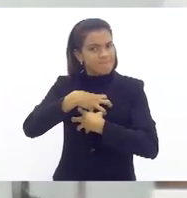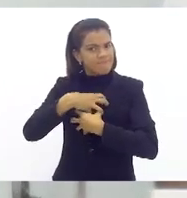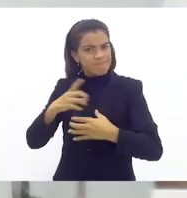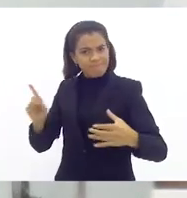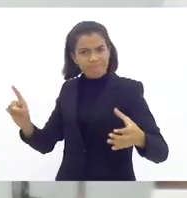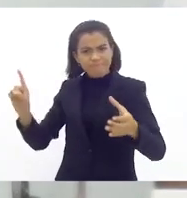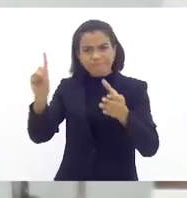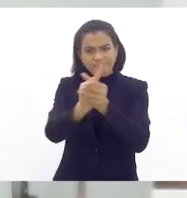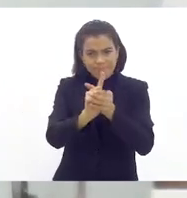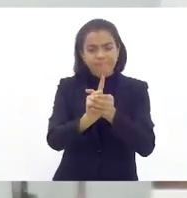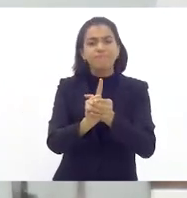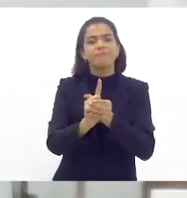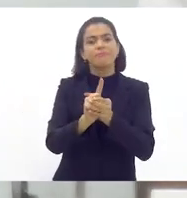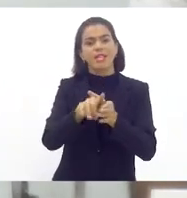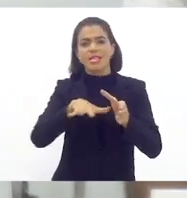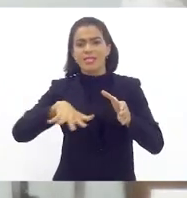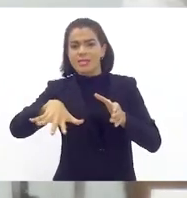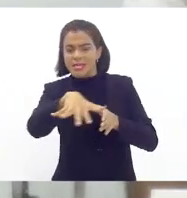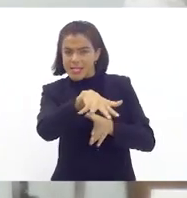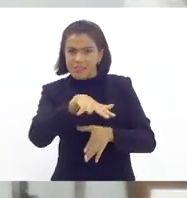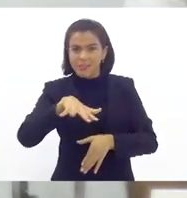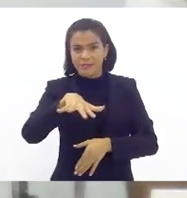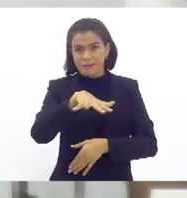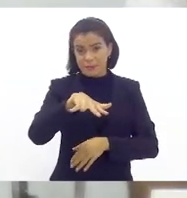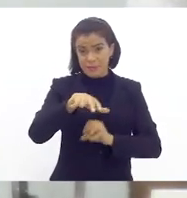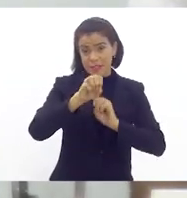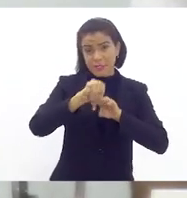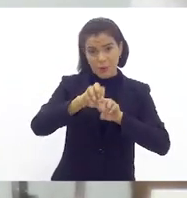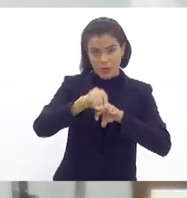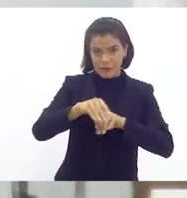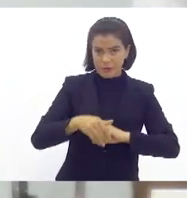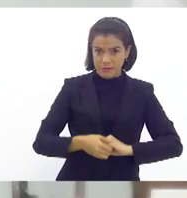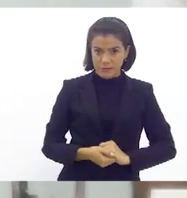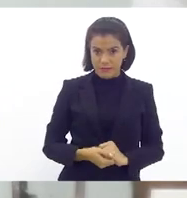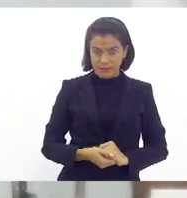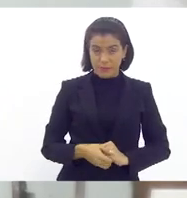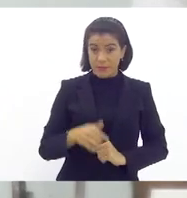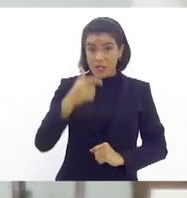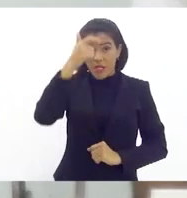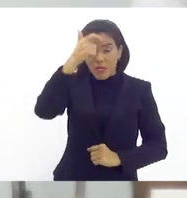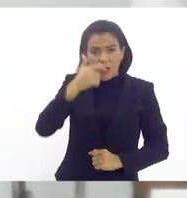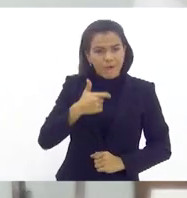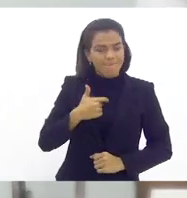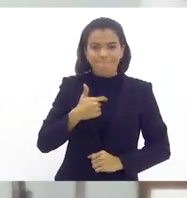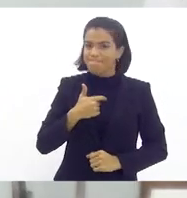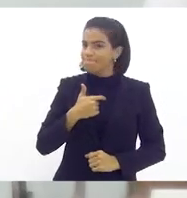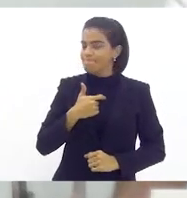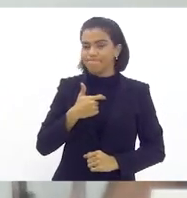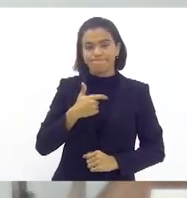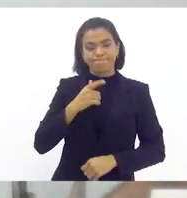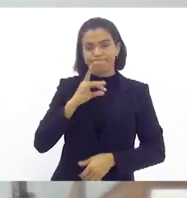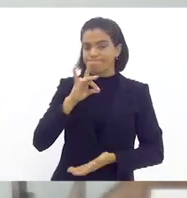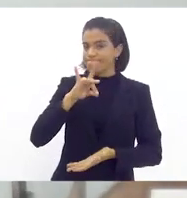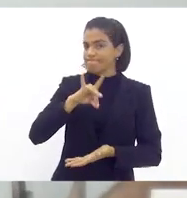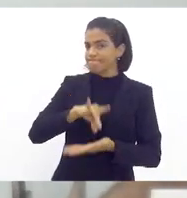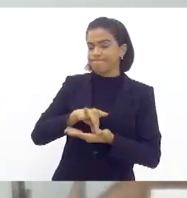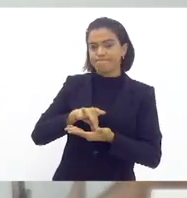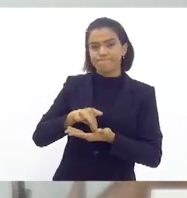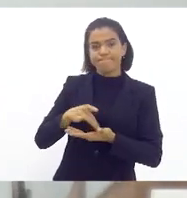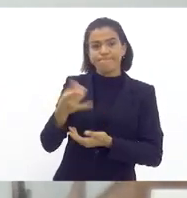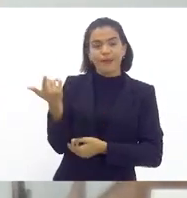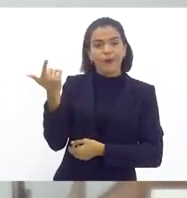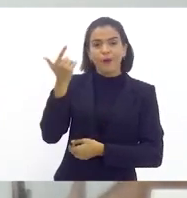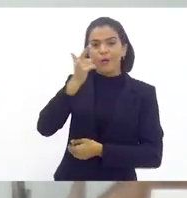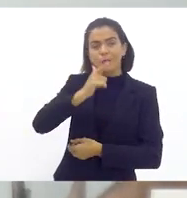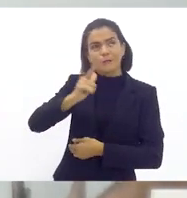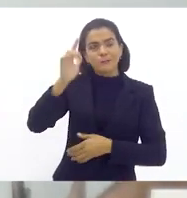colocados nessa dimensão que é a educação. Eu não encontro, eu realmente, eu não encontro um